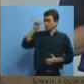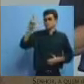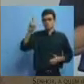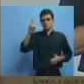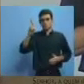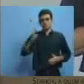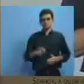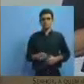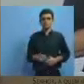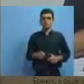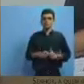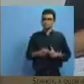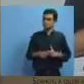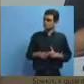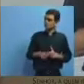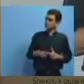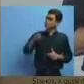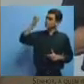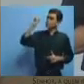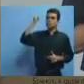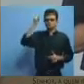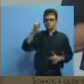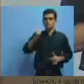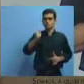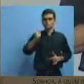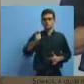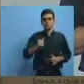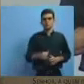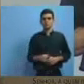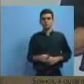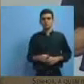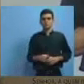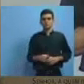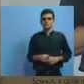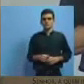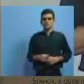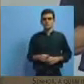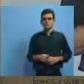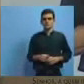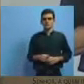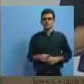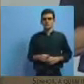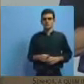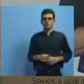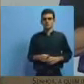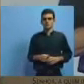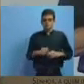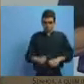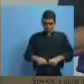Assim diz o Senhor Deus a esses ossos: vou infundir-vos eu